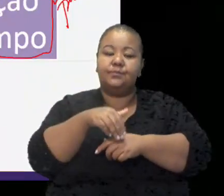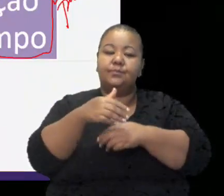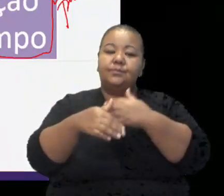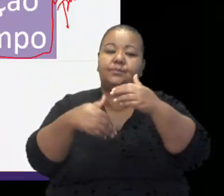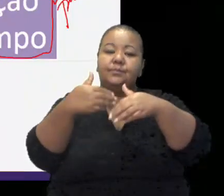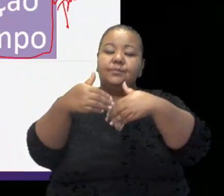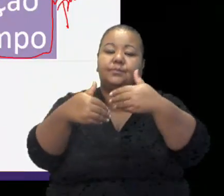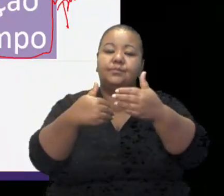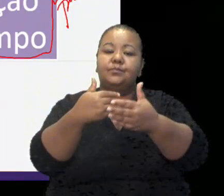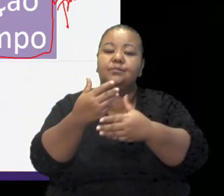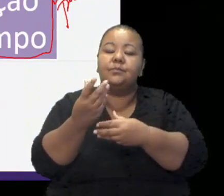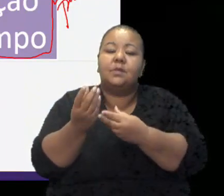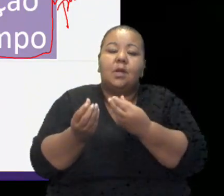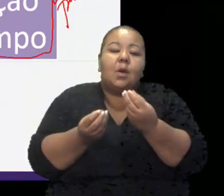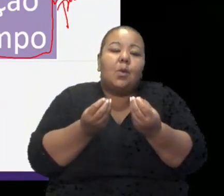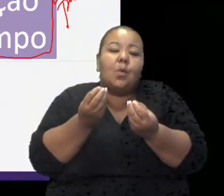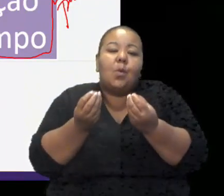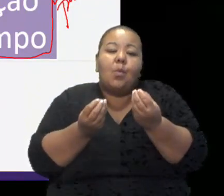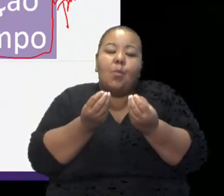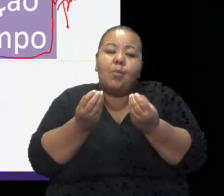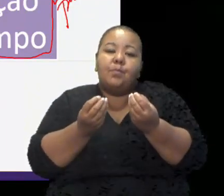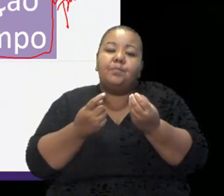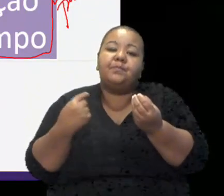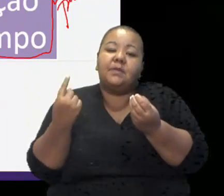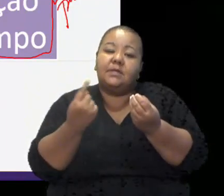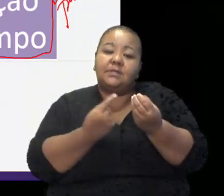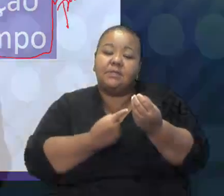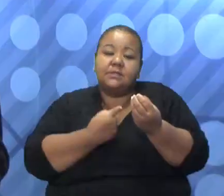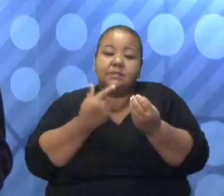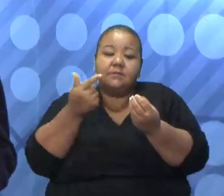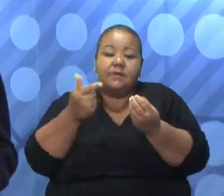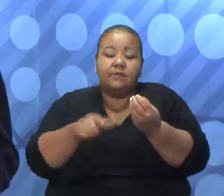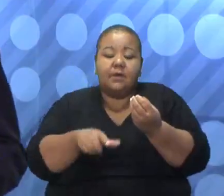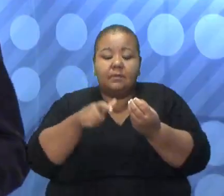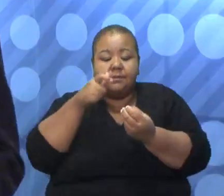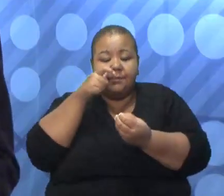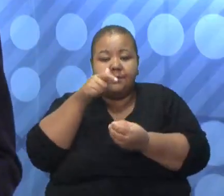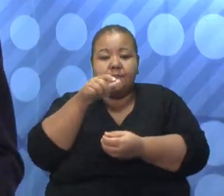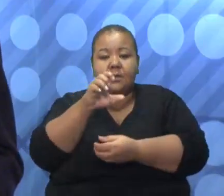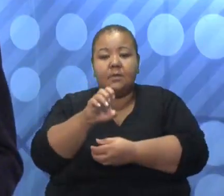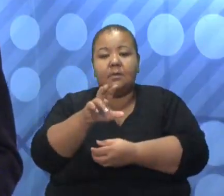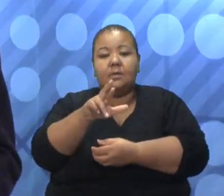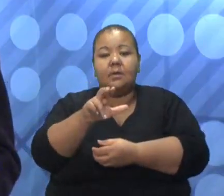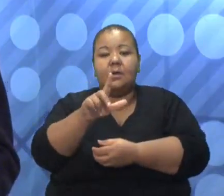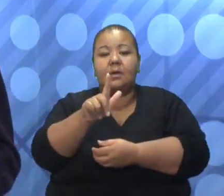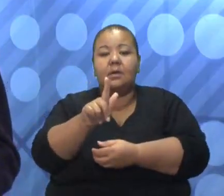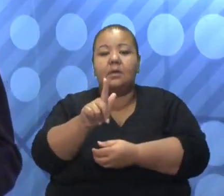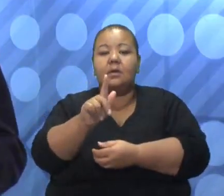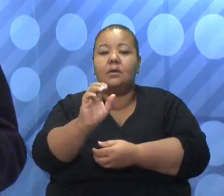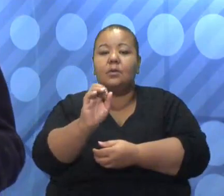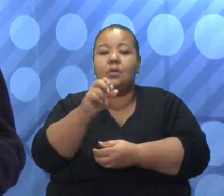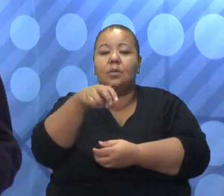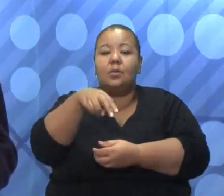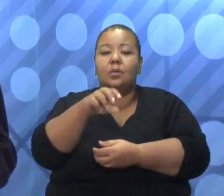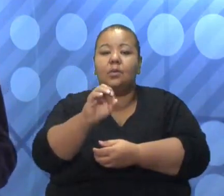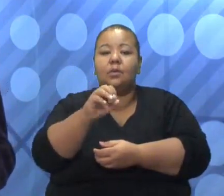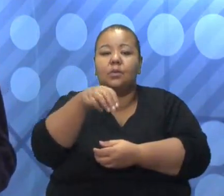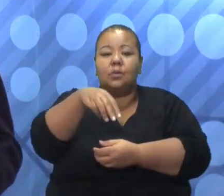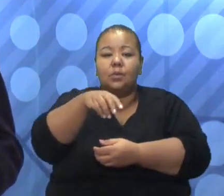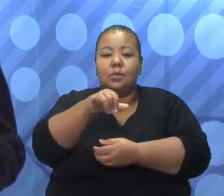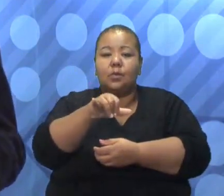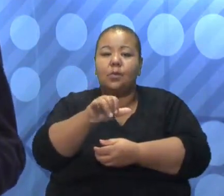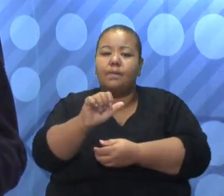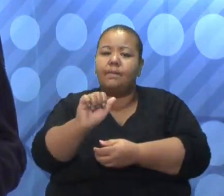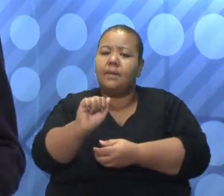processo é como a gente vai enxergar a ergonomia dentro desse processo de produção. Quais são os elementos,